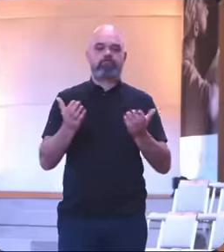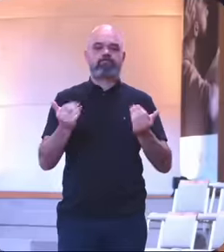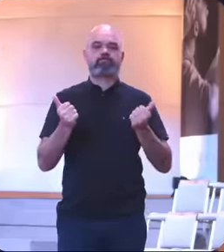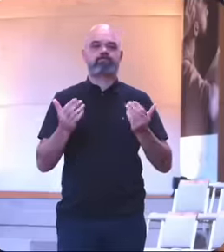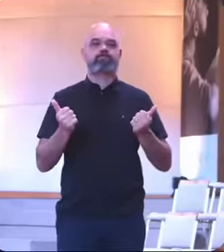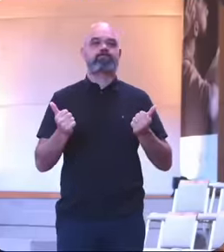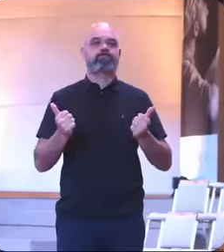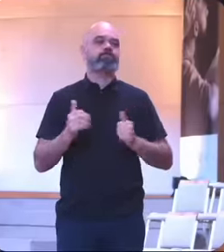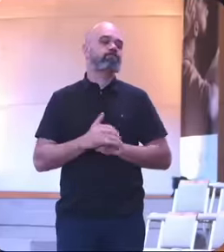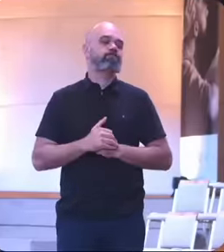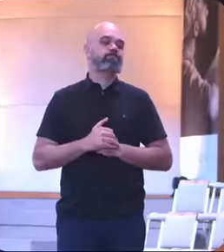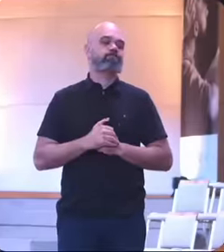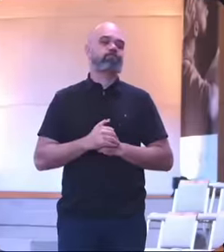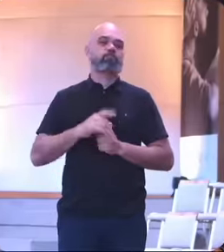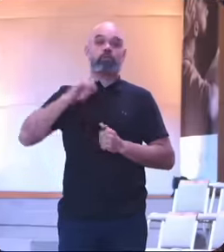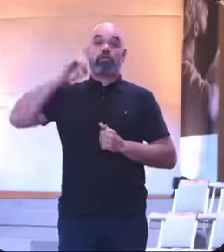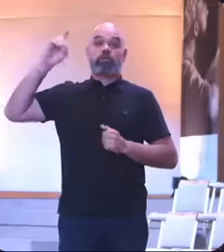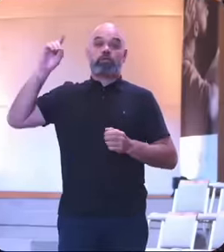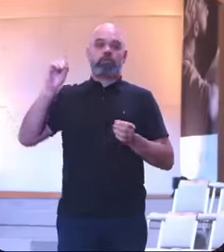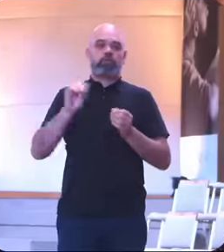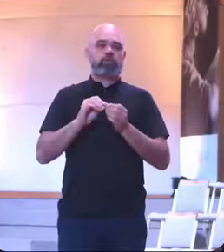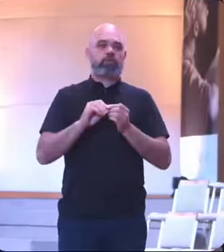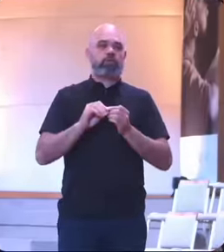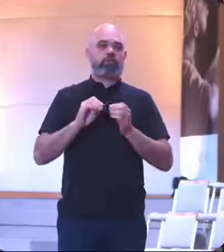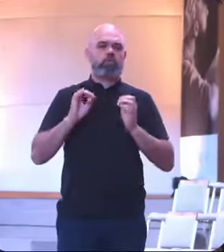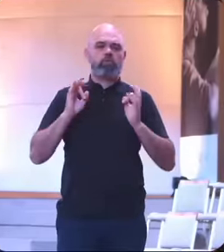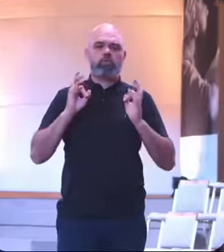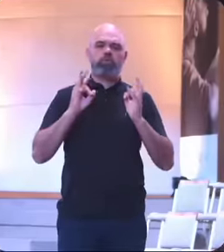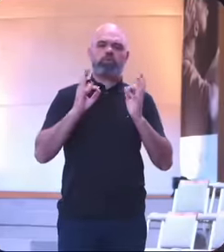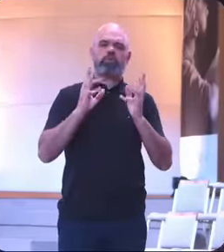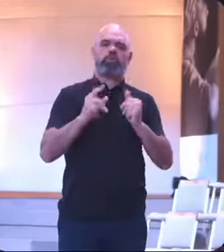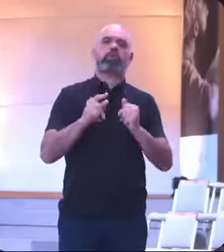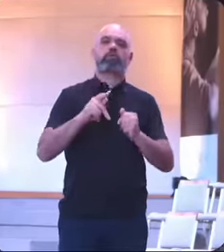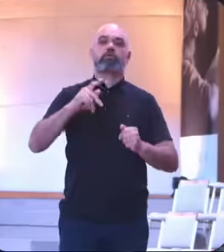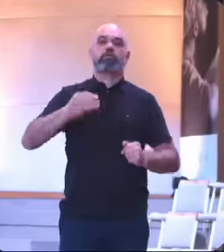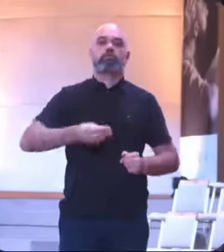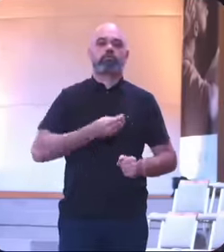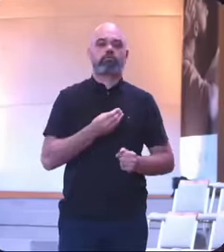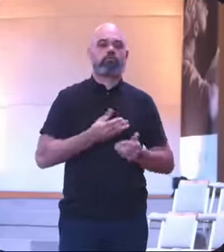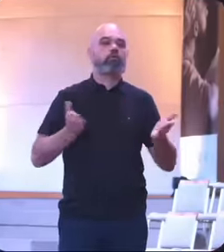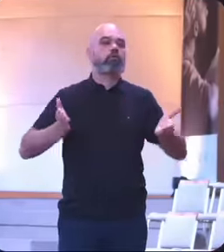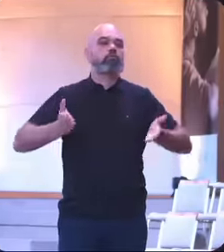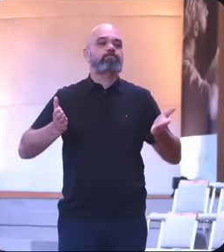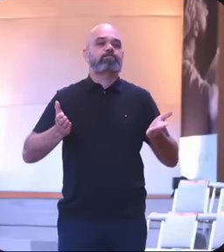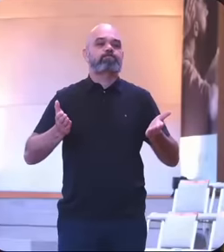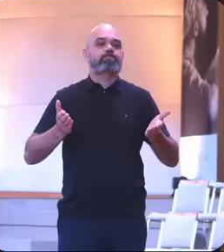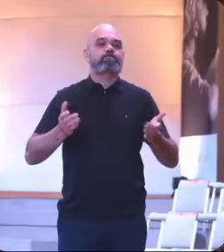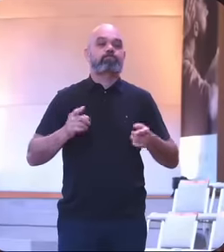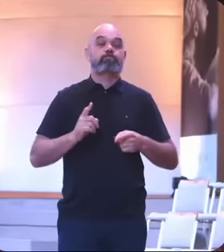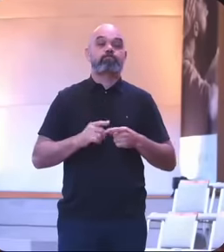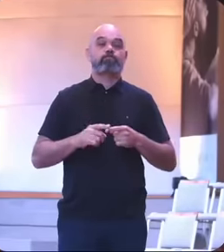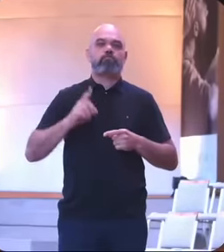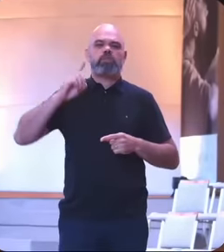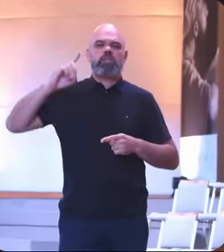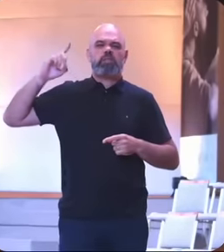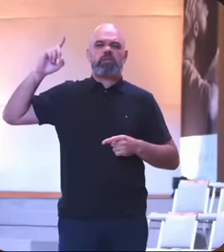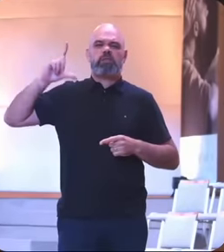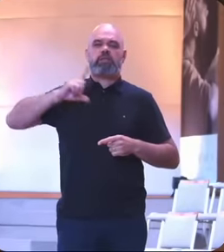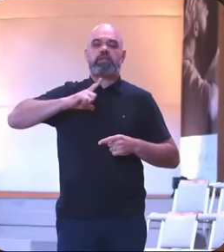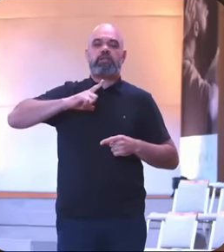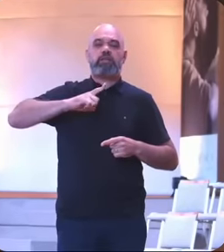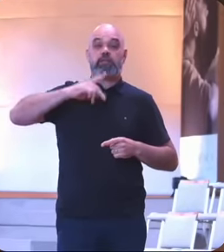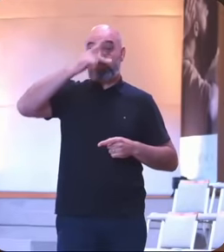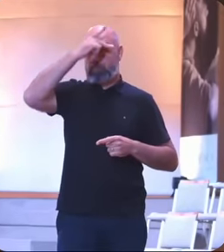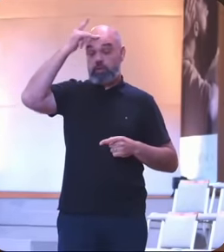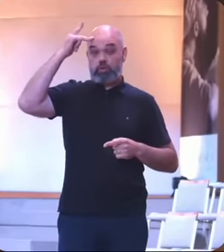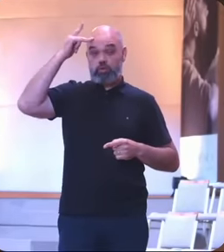venha. Deus vai fazer coisas aqui hoje que você não imagina. Porque tem gente orando.